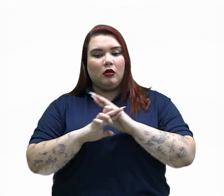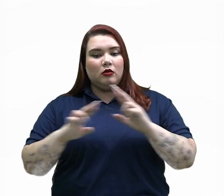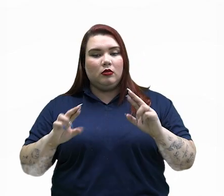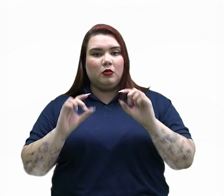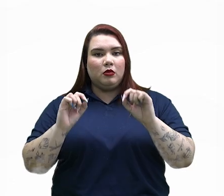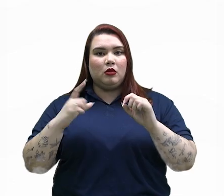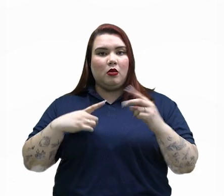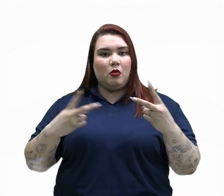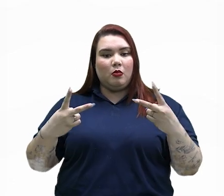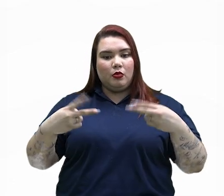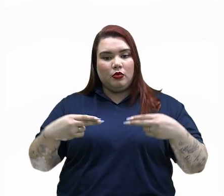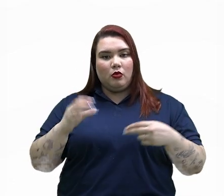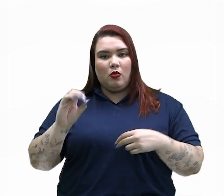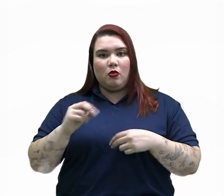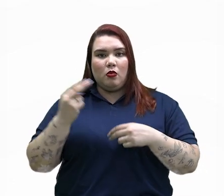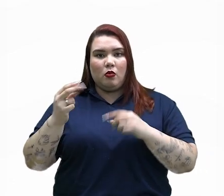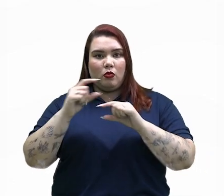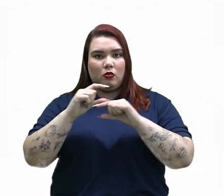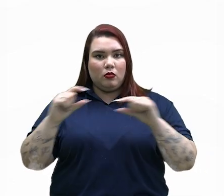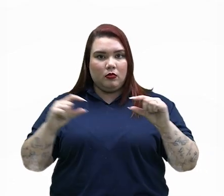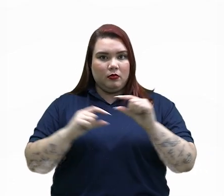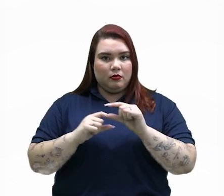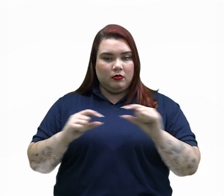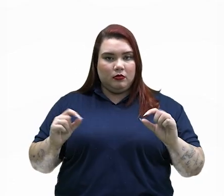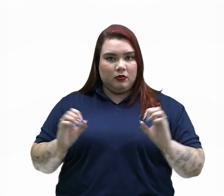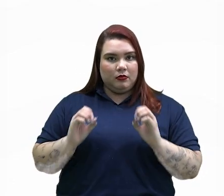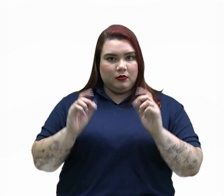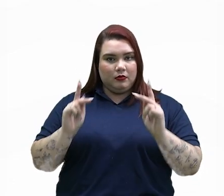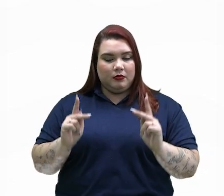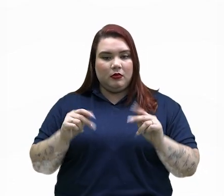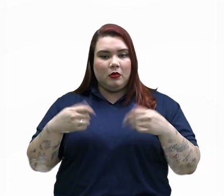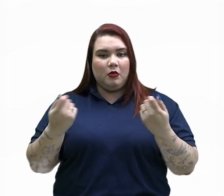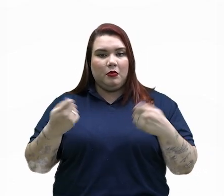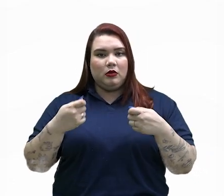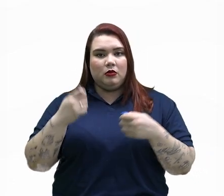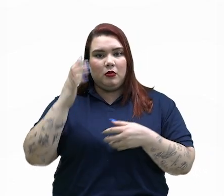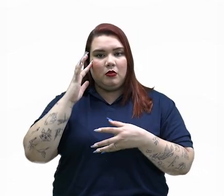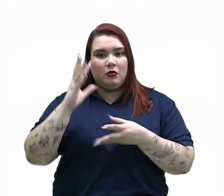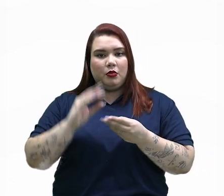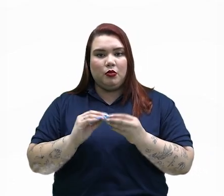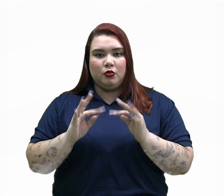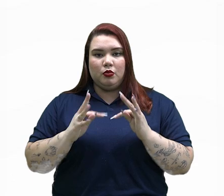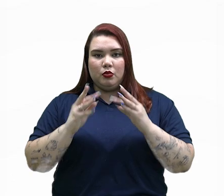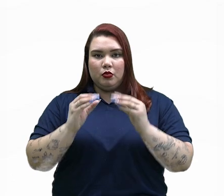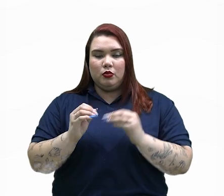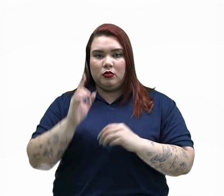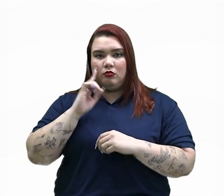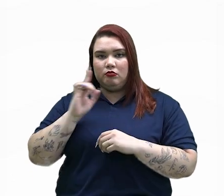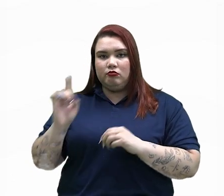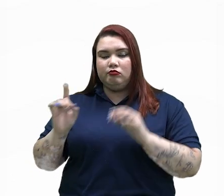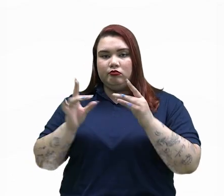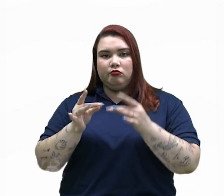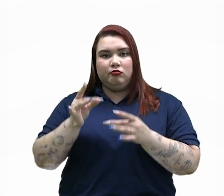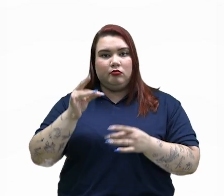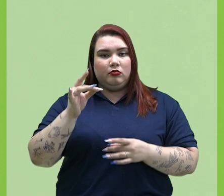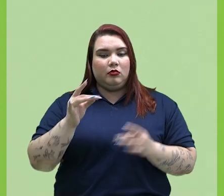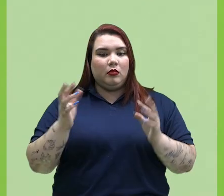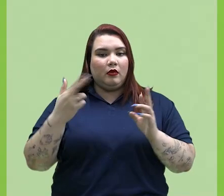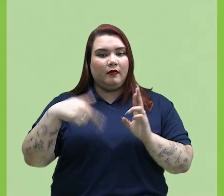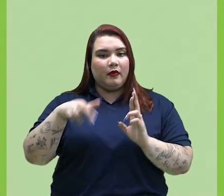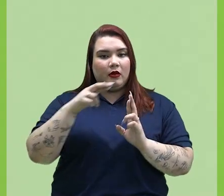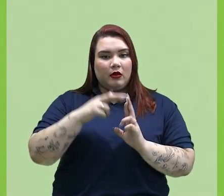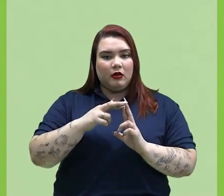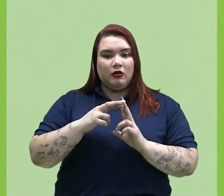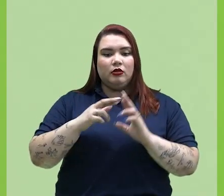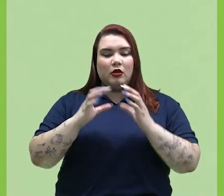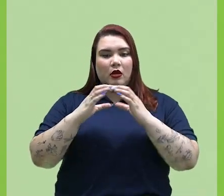cadeias homogêneas ou heterogêneas. Tá bom, gente? Então, a gente precisa saber todo esse esqueminha de classificação de cadeia